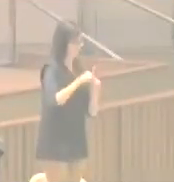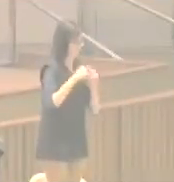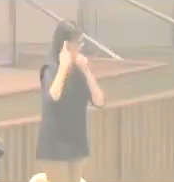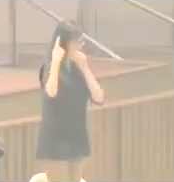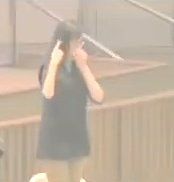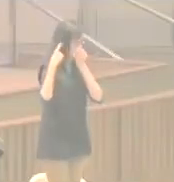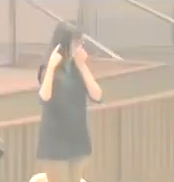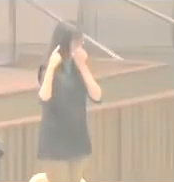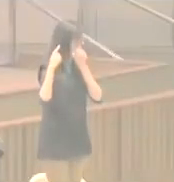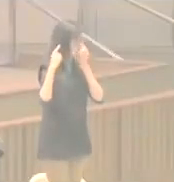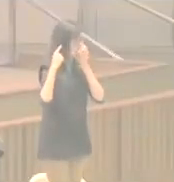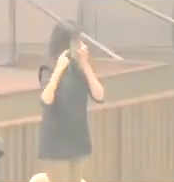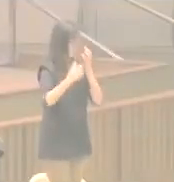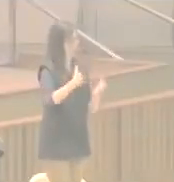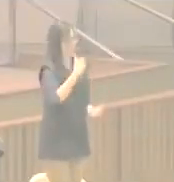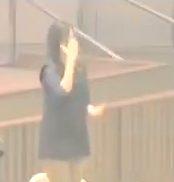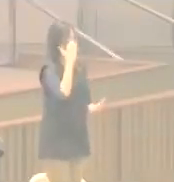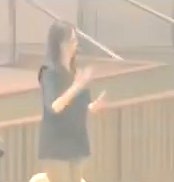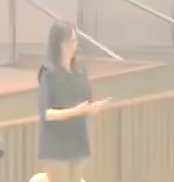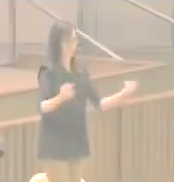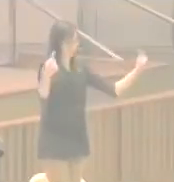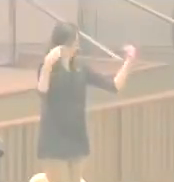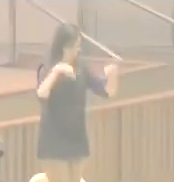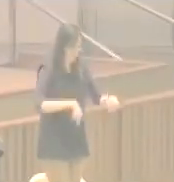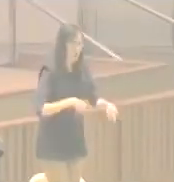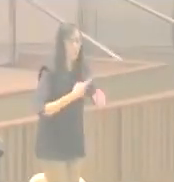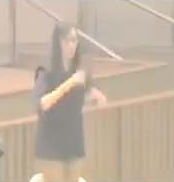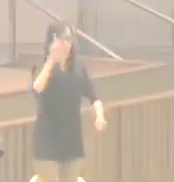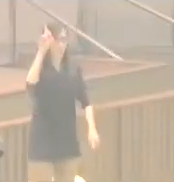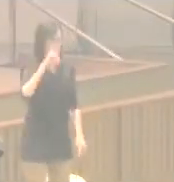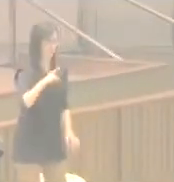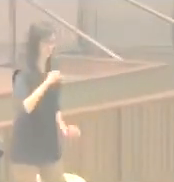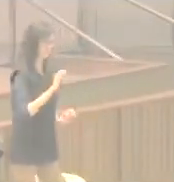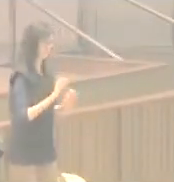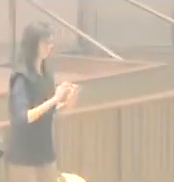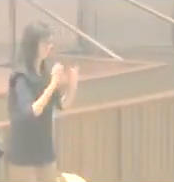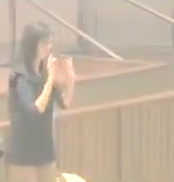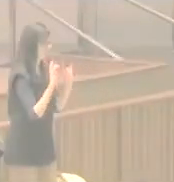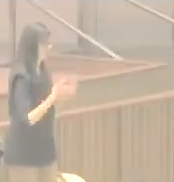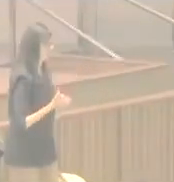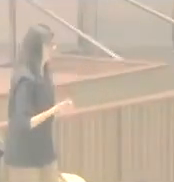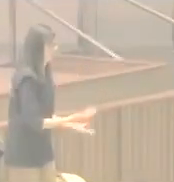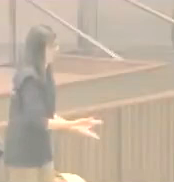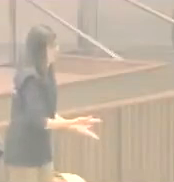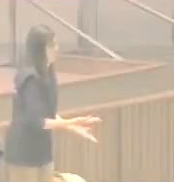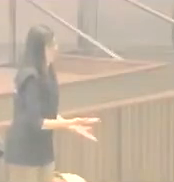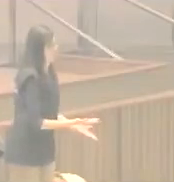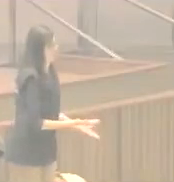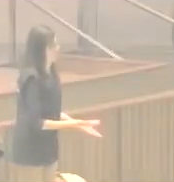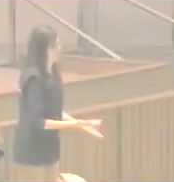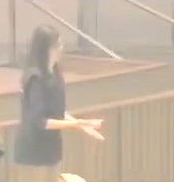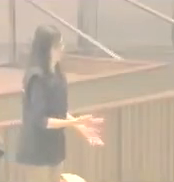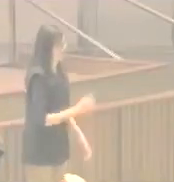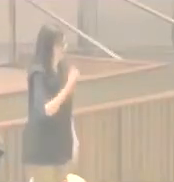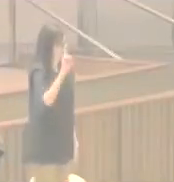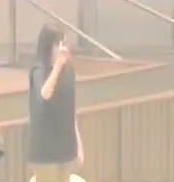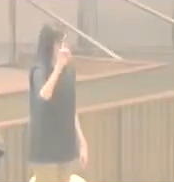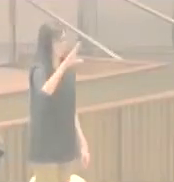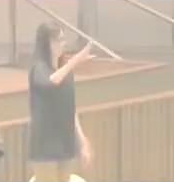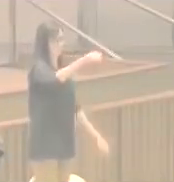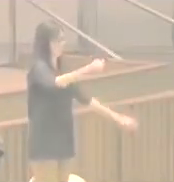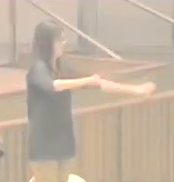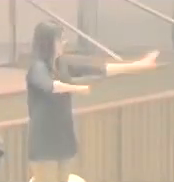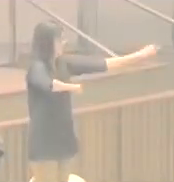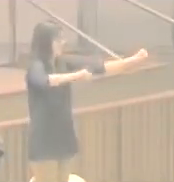Eu creio que eles vieram porque hoje o Senhor tinha algo muito especial para eles. E o Senhor os trouxe aqui